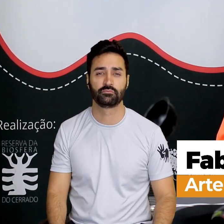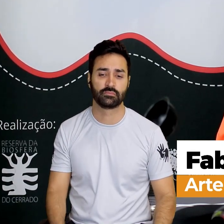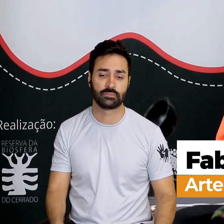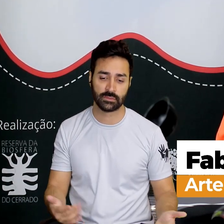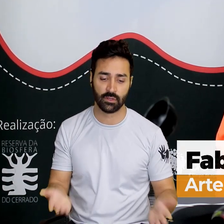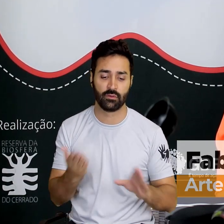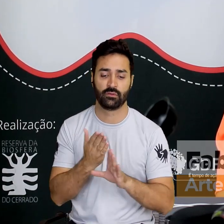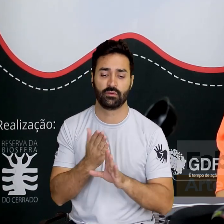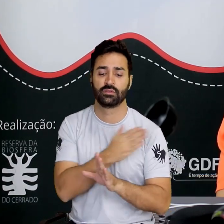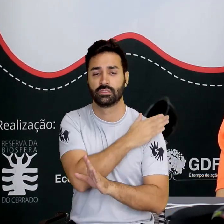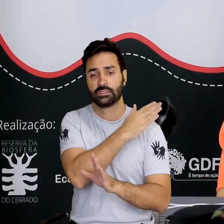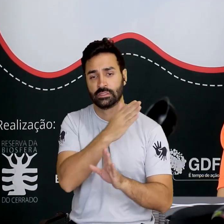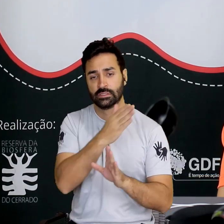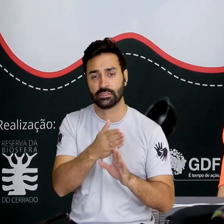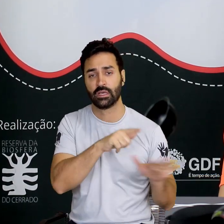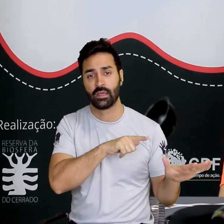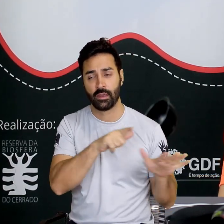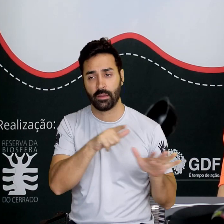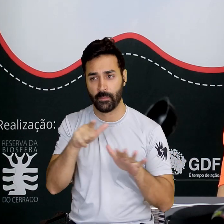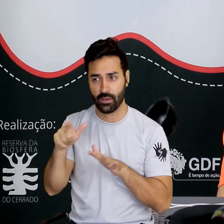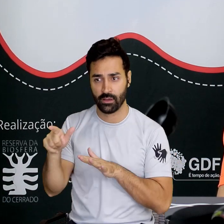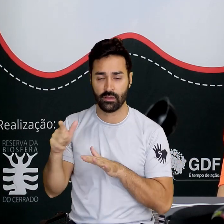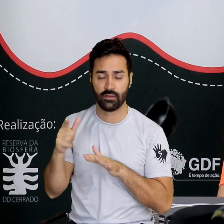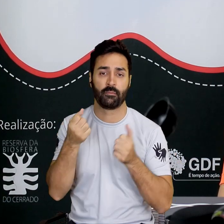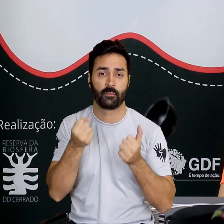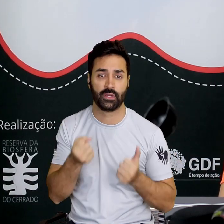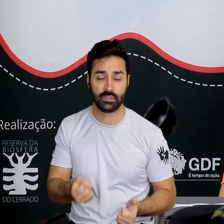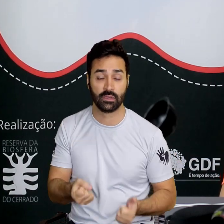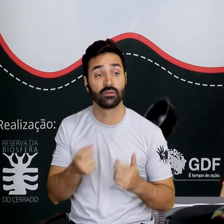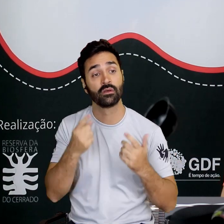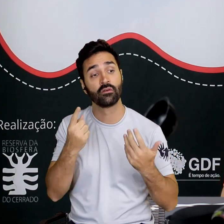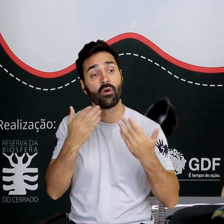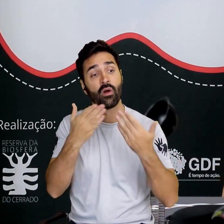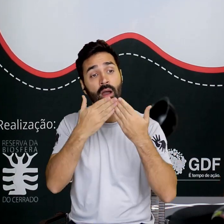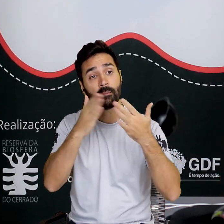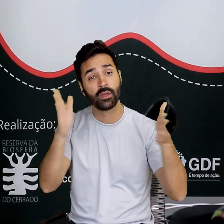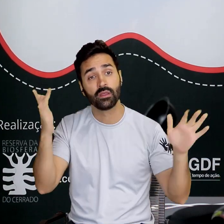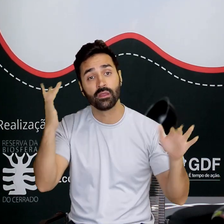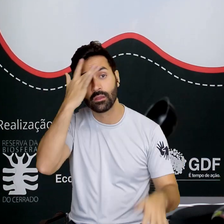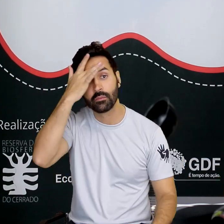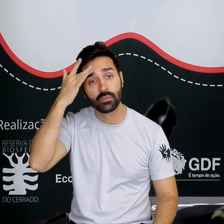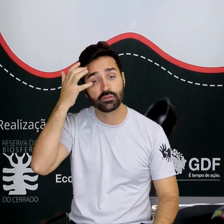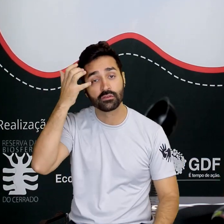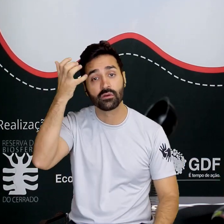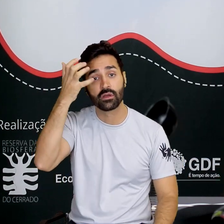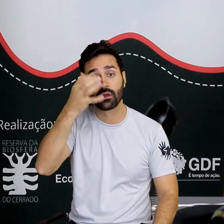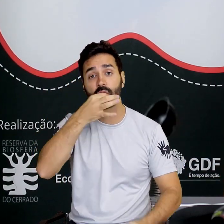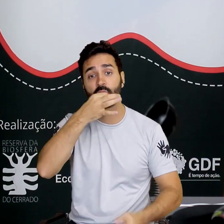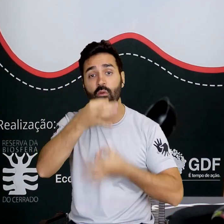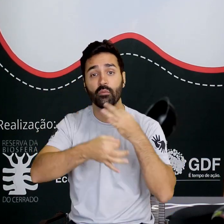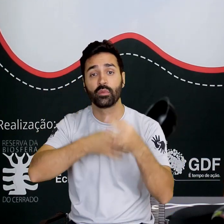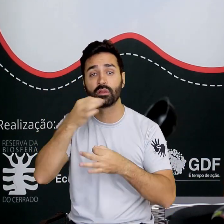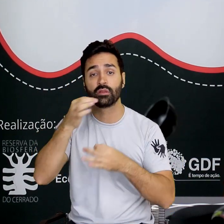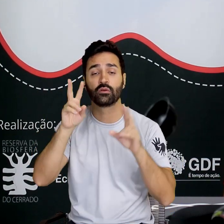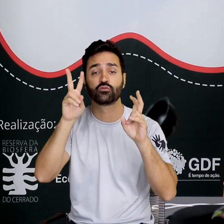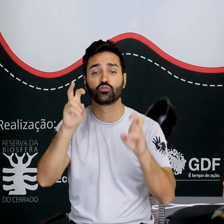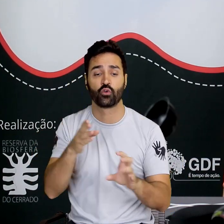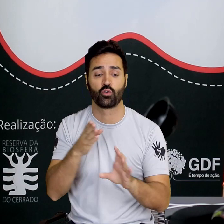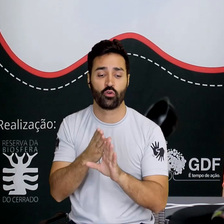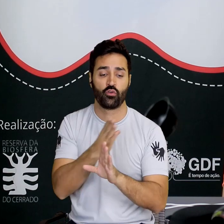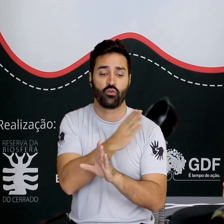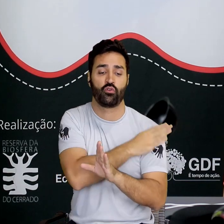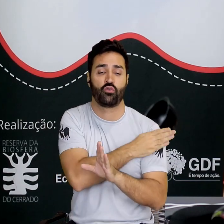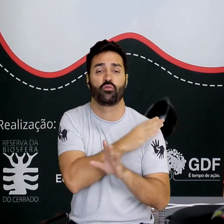essa semana toda, eu gostaria de abrir a palavra agora para as pessoas que quiserem se manifestar em relação à